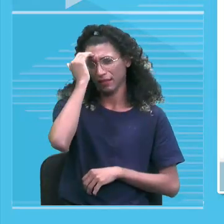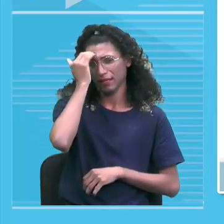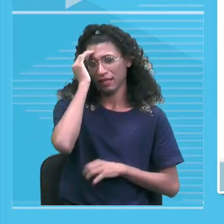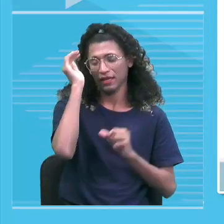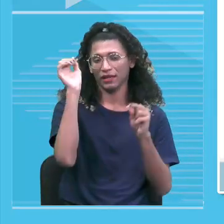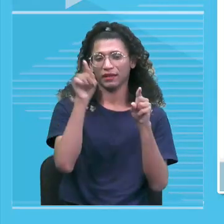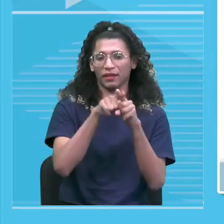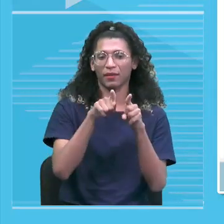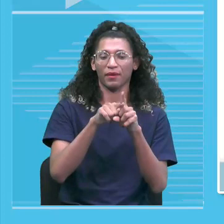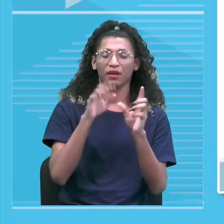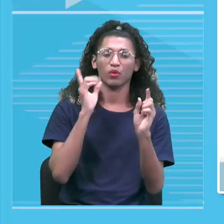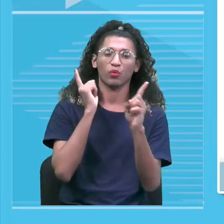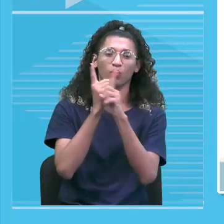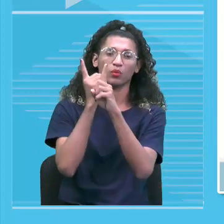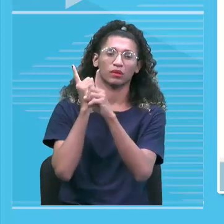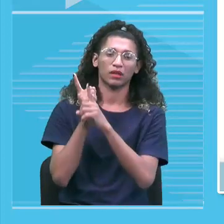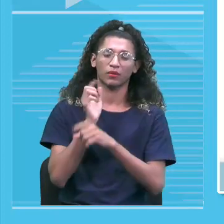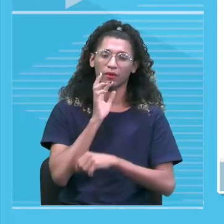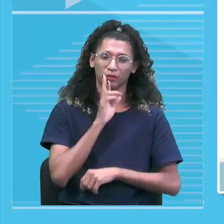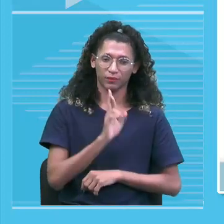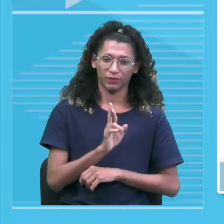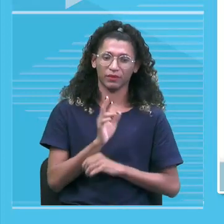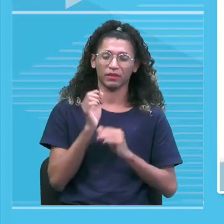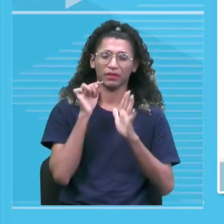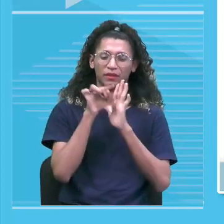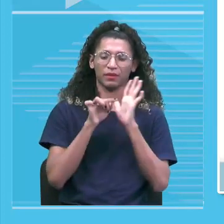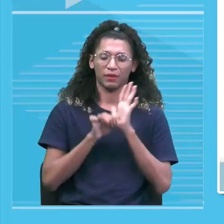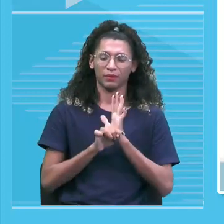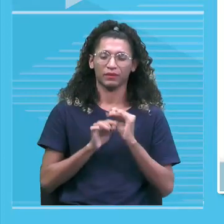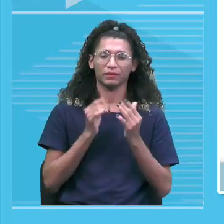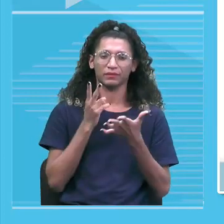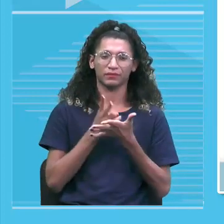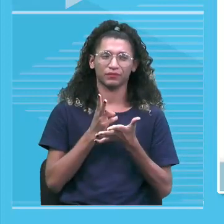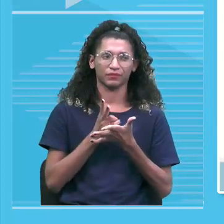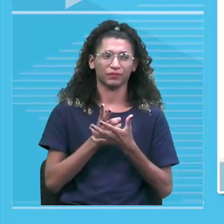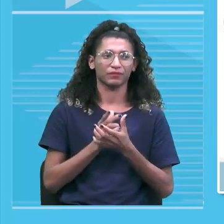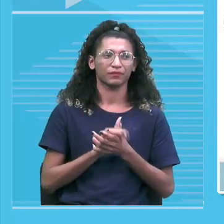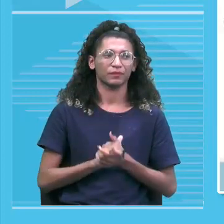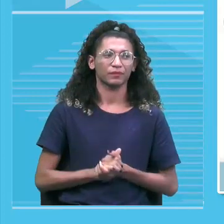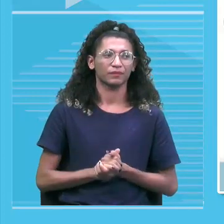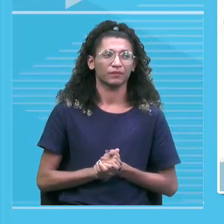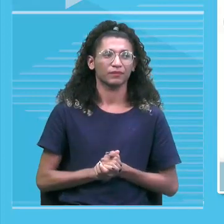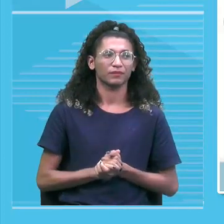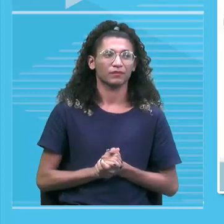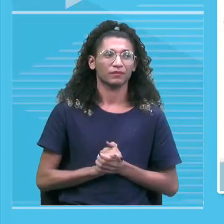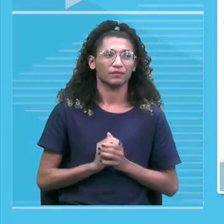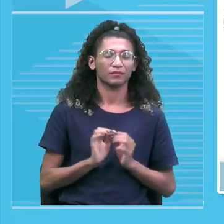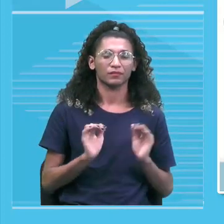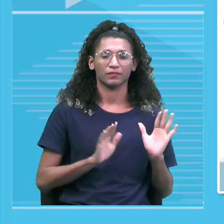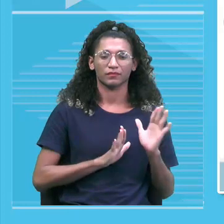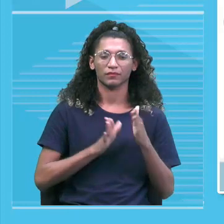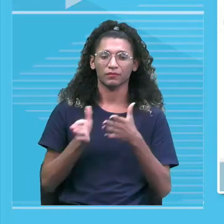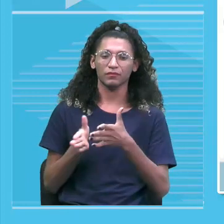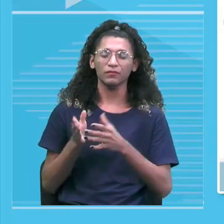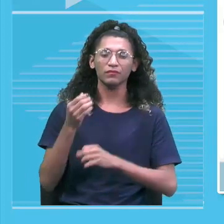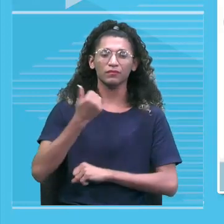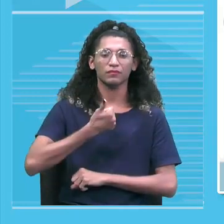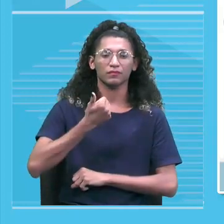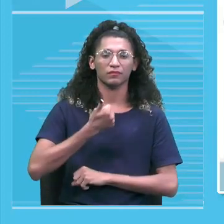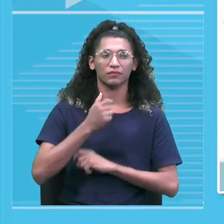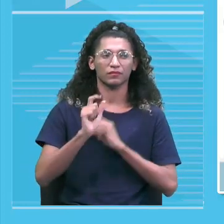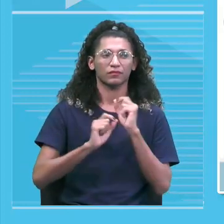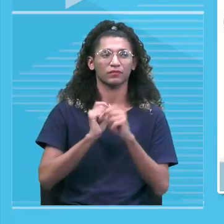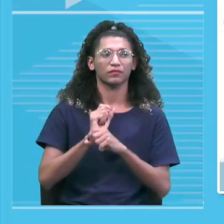resolvendo essas questões durante toda a nossa segunda aula tá bom o foco da primeira será na